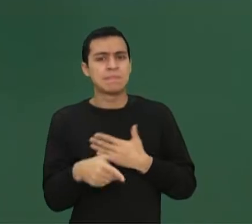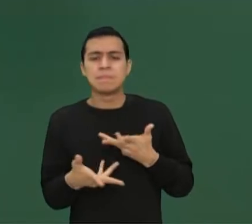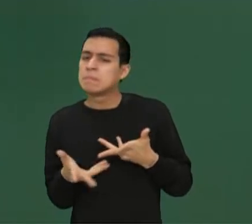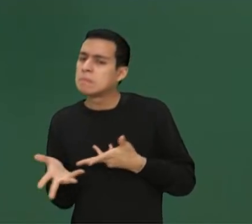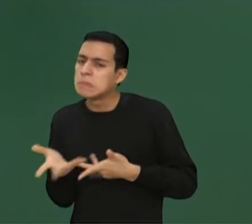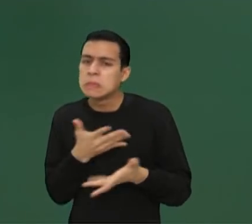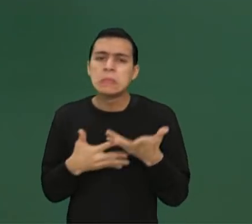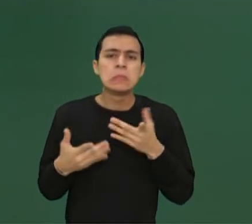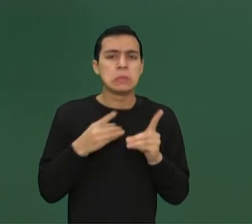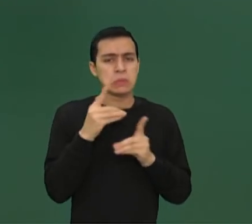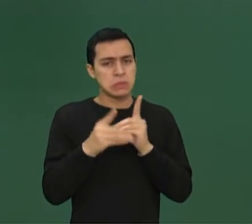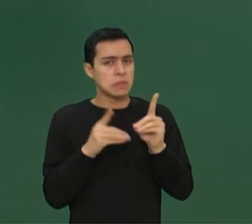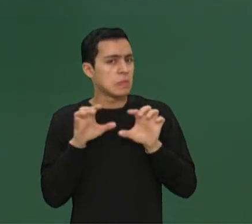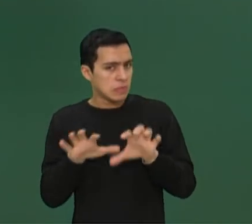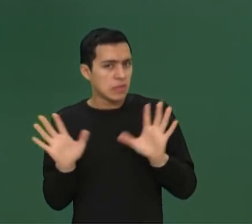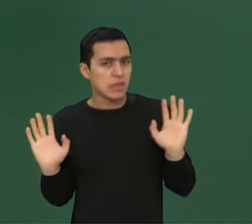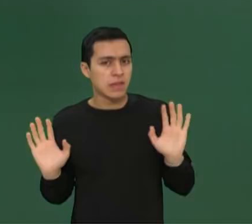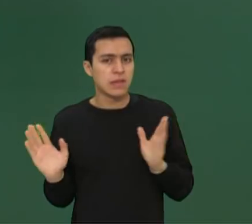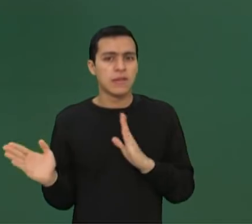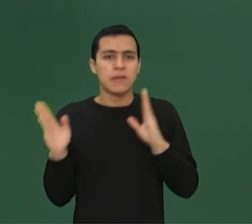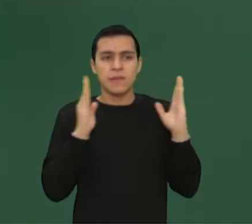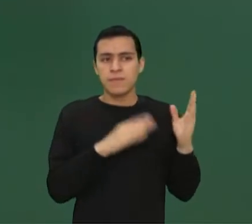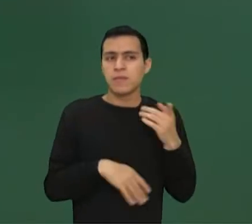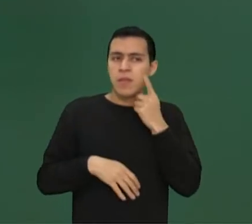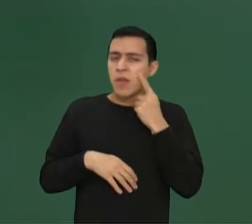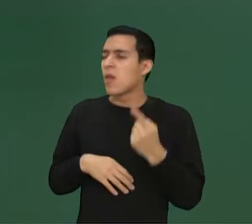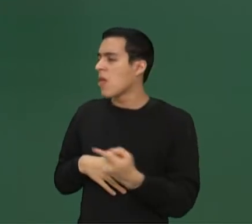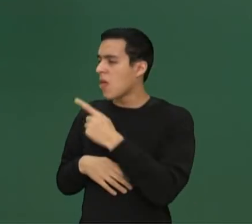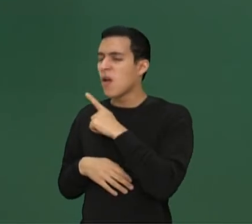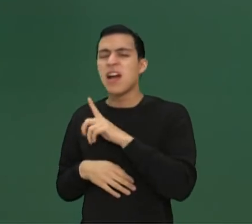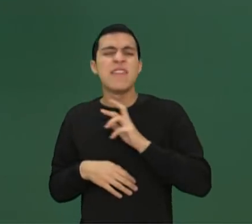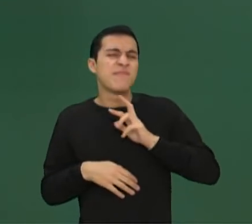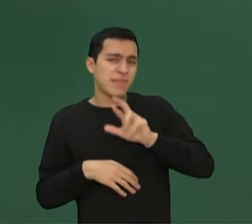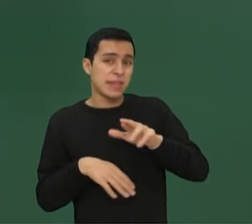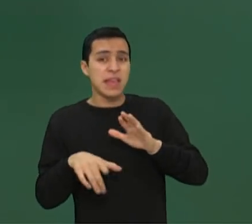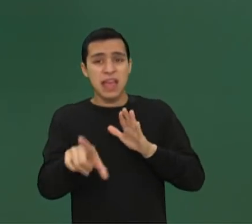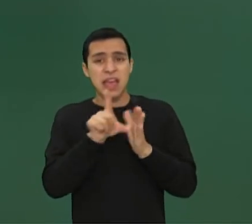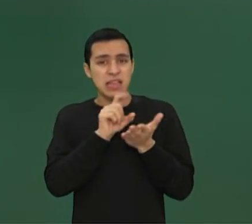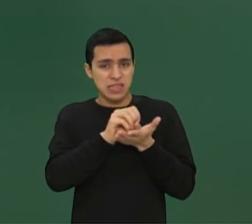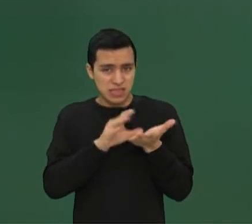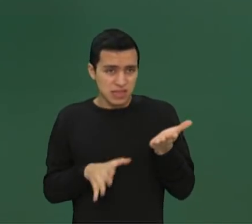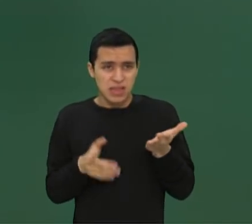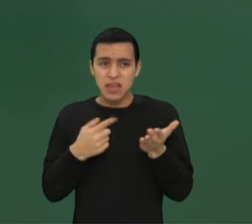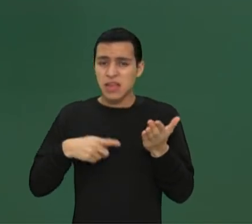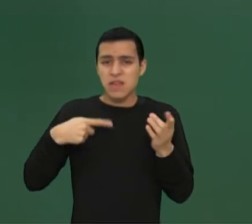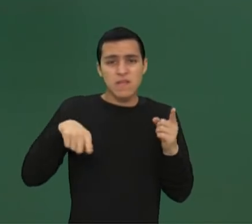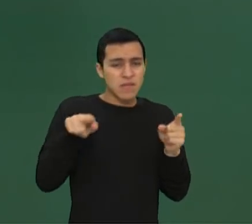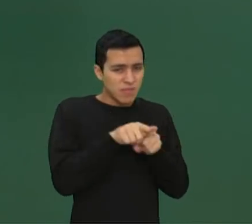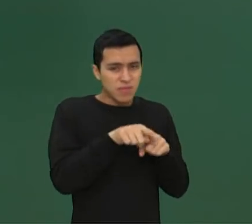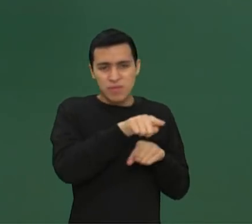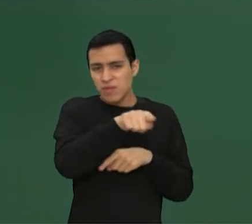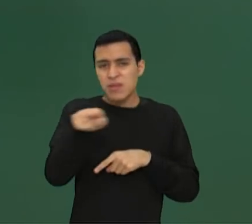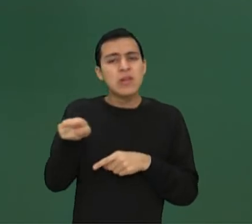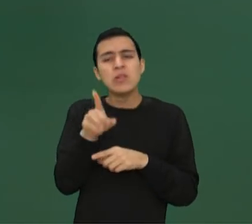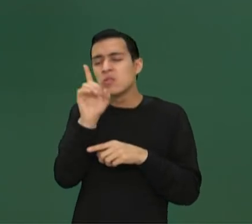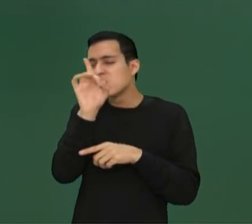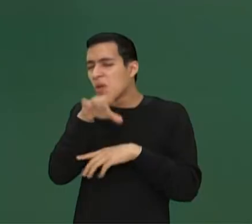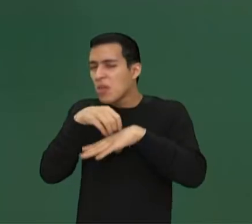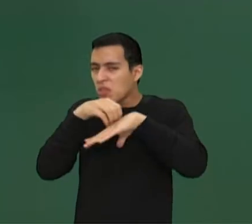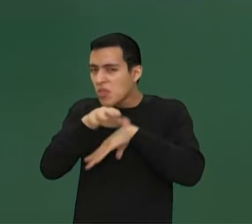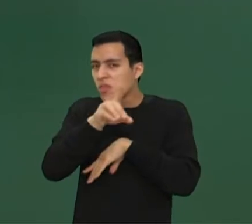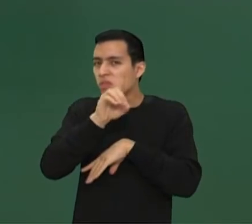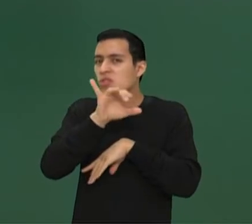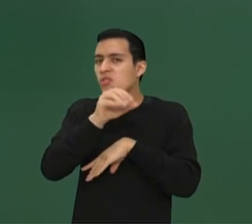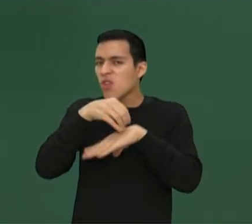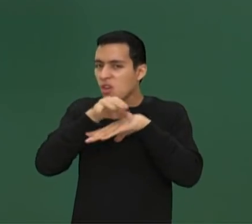dinâmico o jogo, né? Bem estratégico, né? Aqui tem uma representação, mas antes de a gente fazer essa atividade, eu vou voltar aqui para vocês só para mim passar uma dica para vocês.